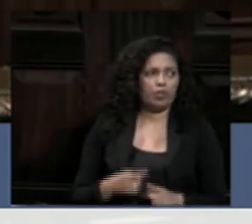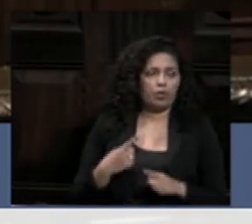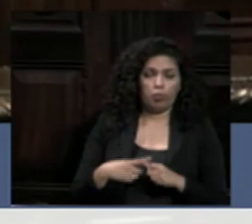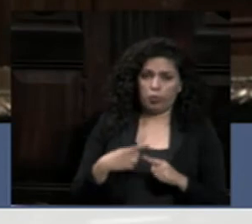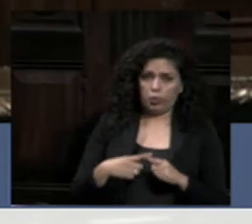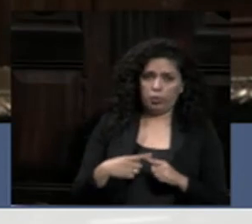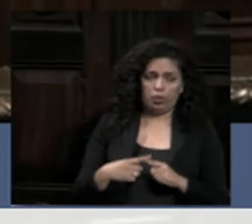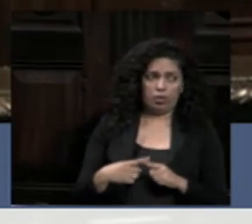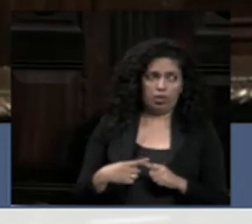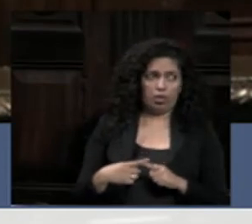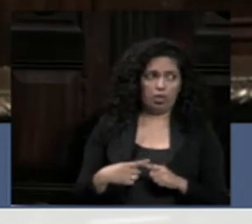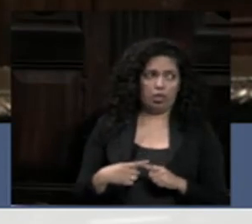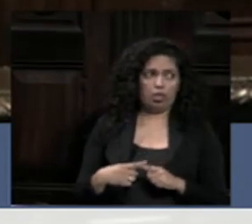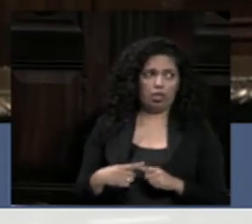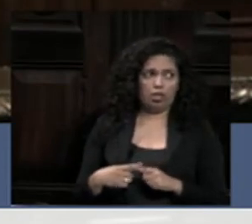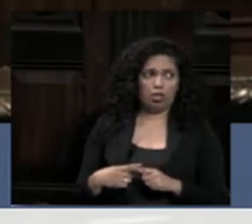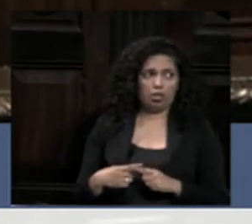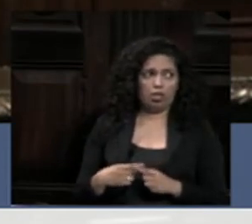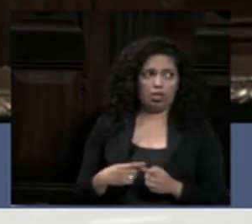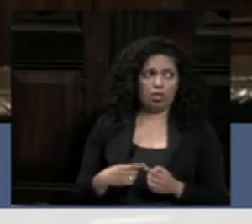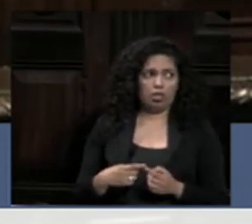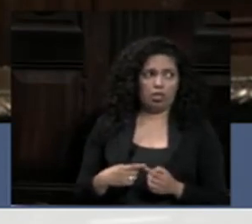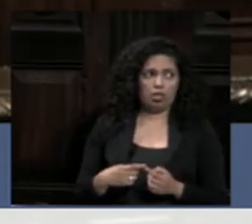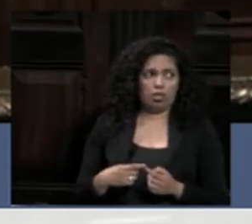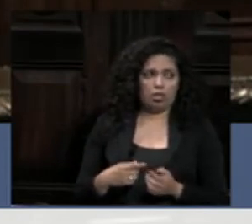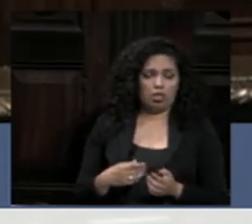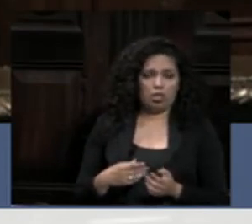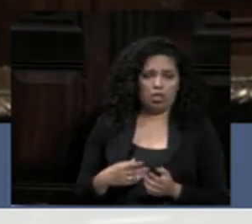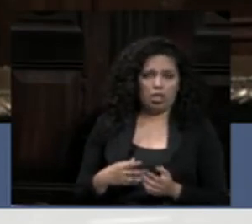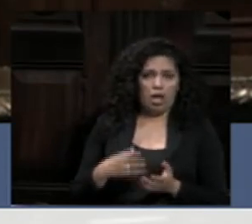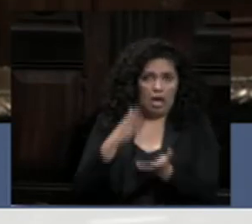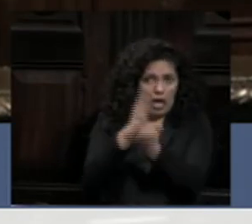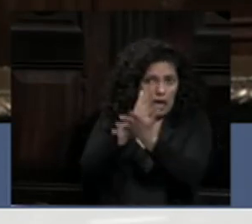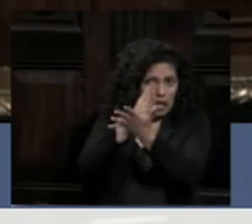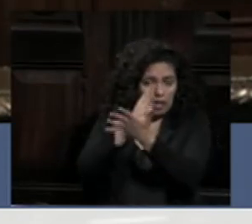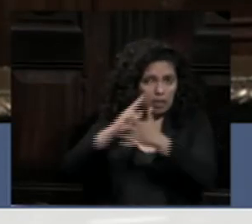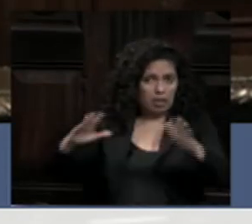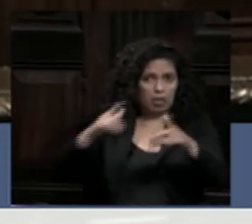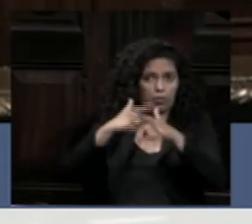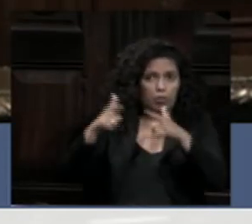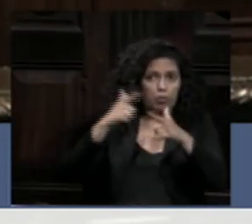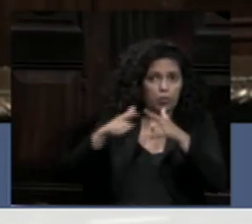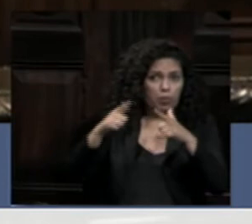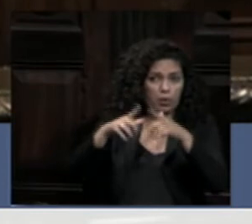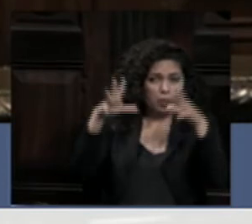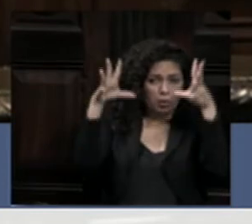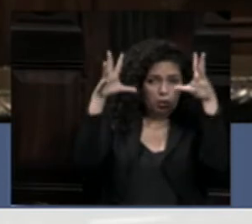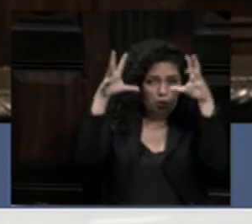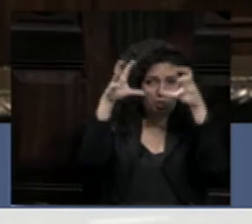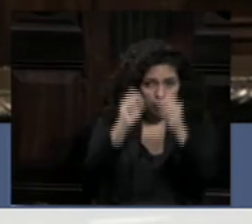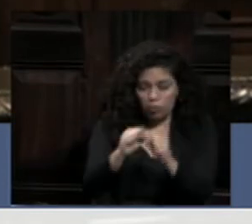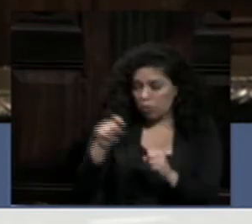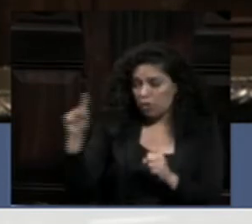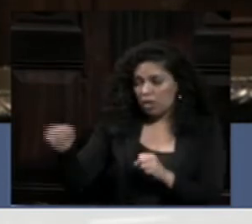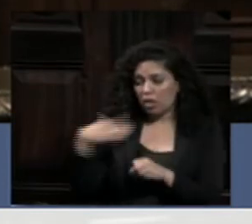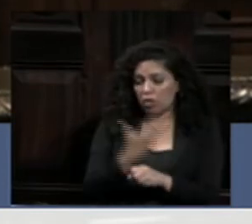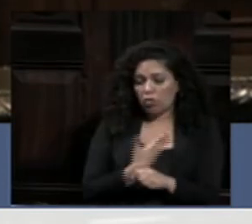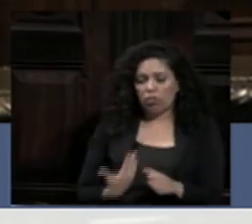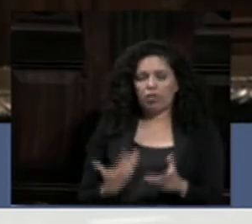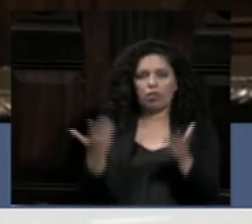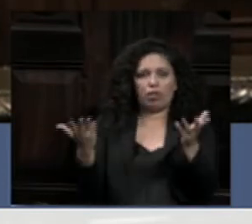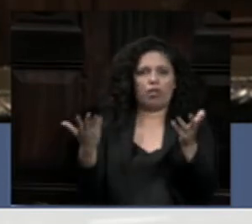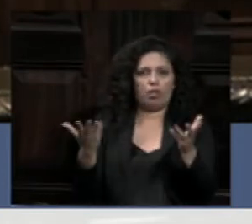saia dessa zona cinzenta que o governo quer